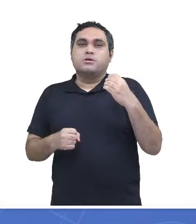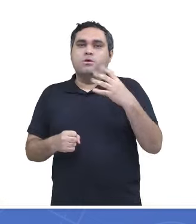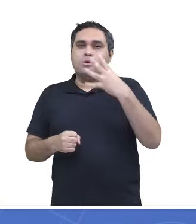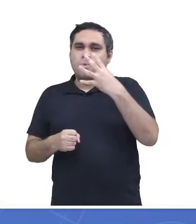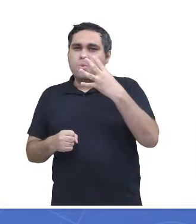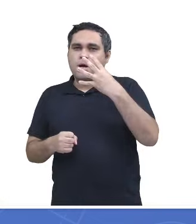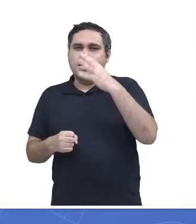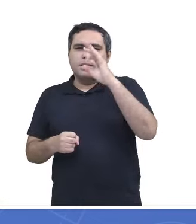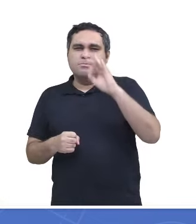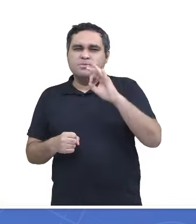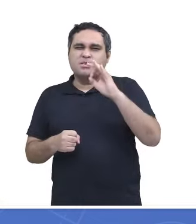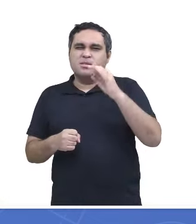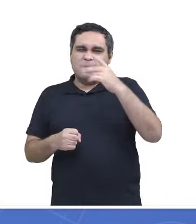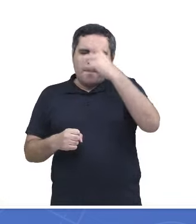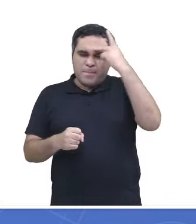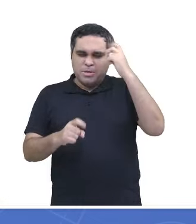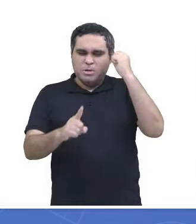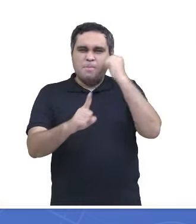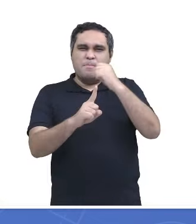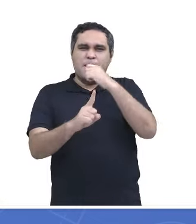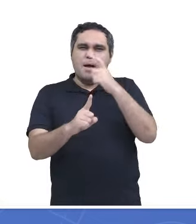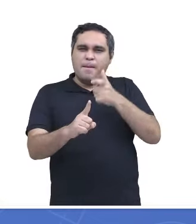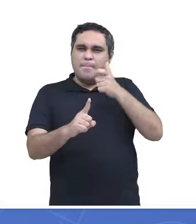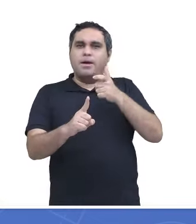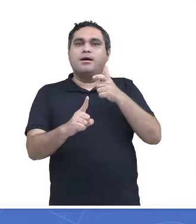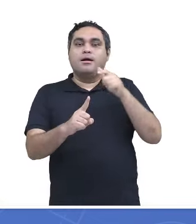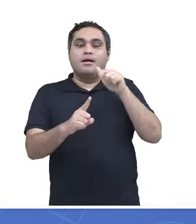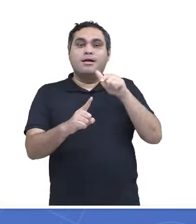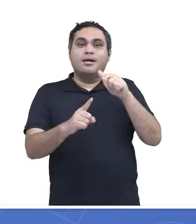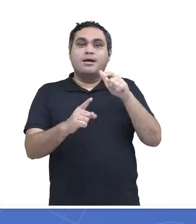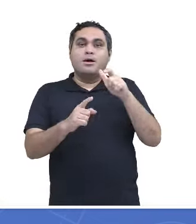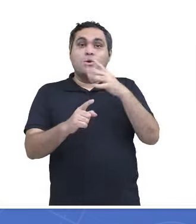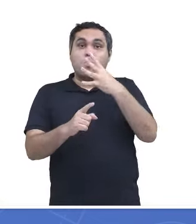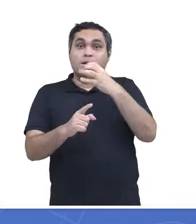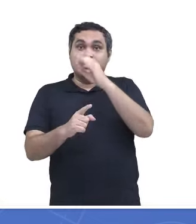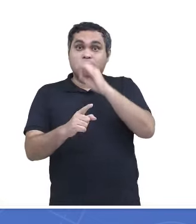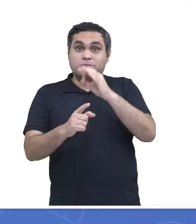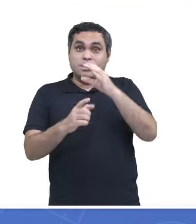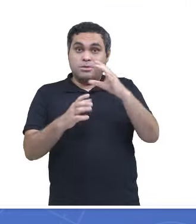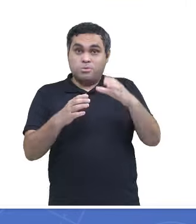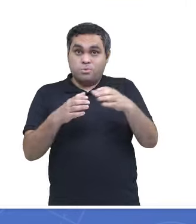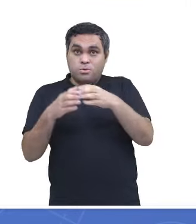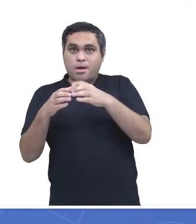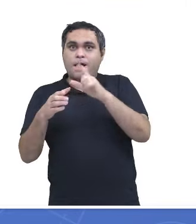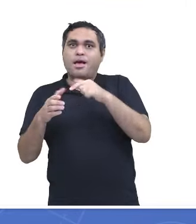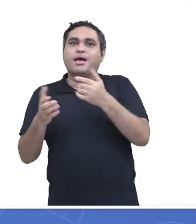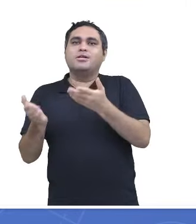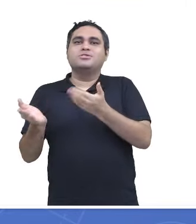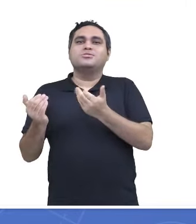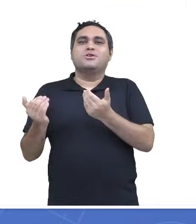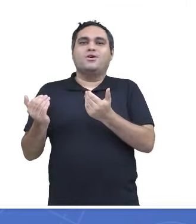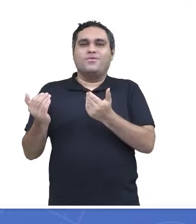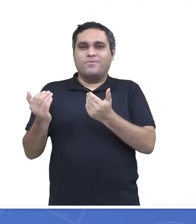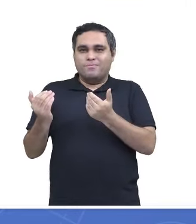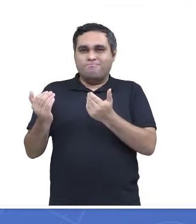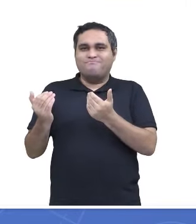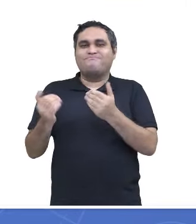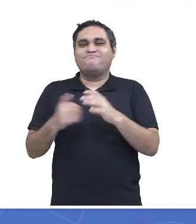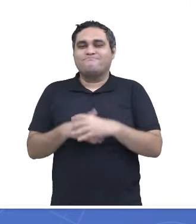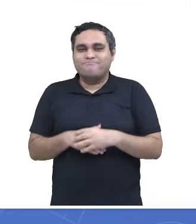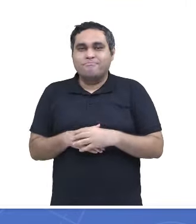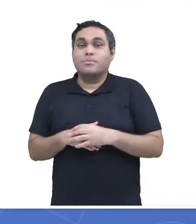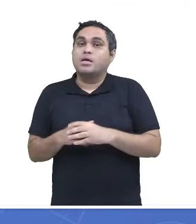por homicídios ocorreram entre a população de 15 a 24 anos. Segundo o Ministério